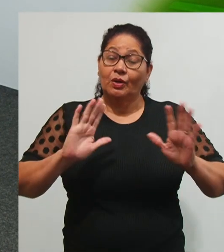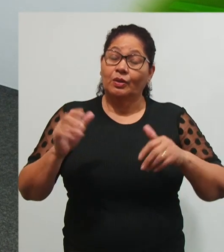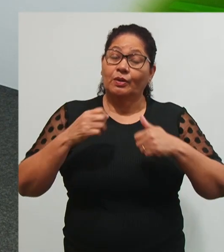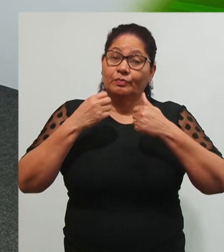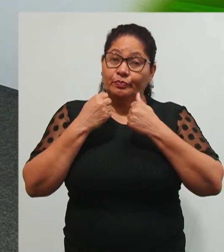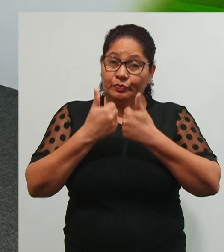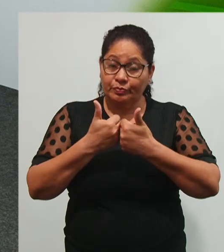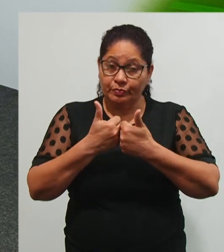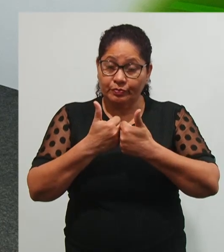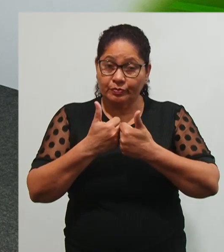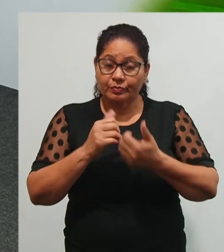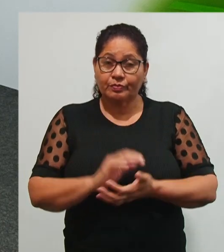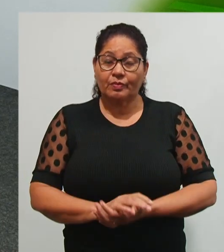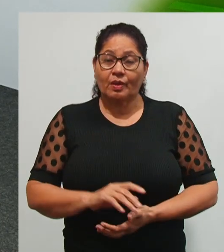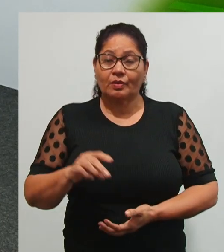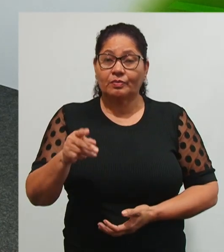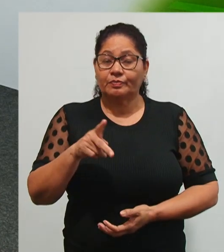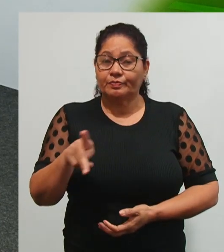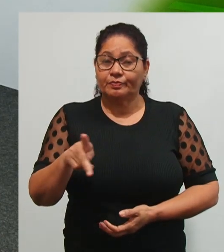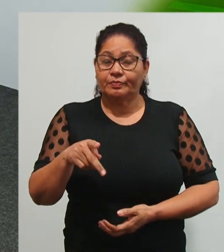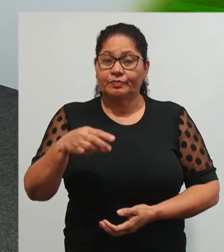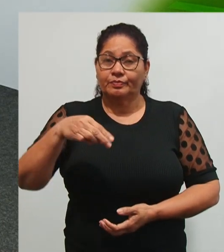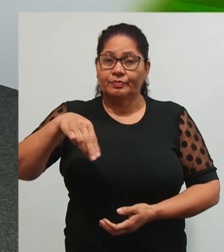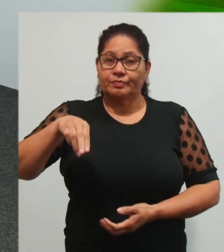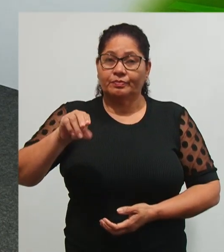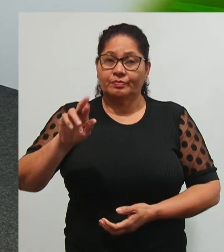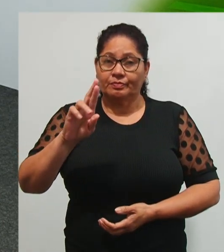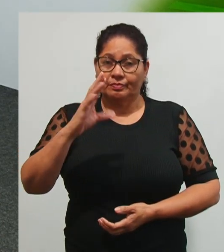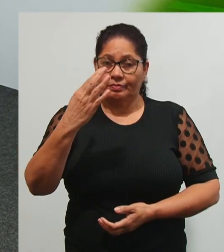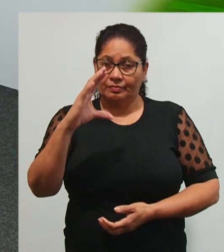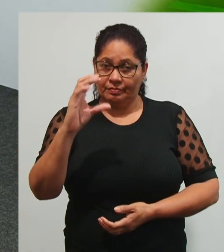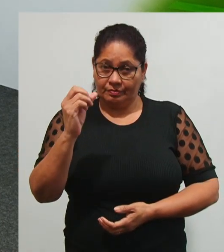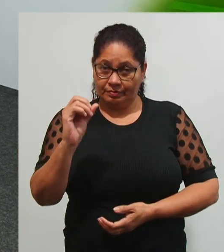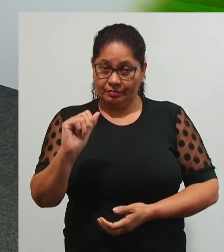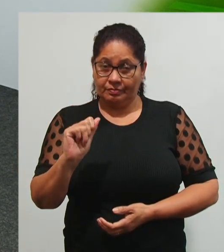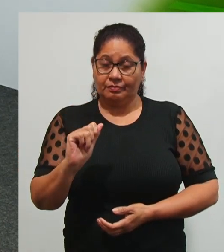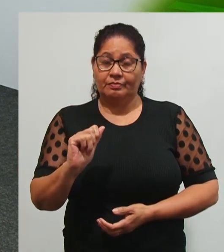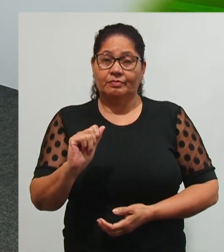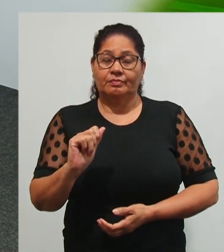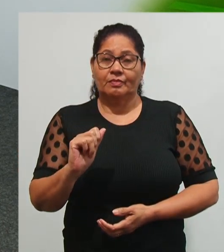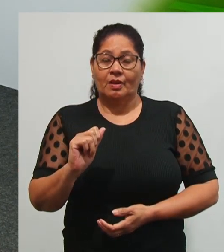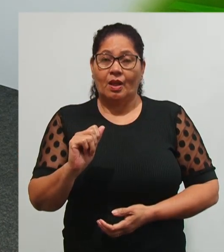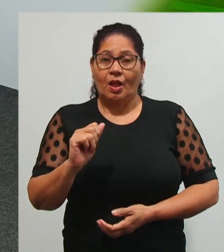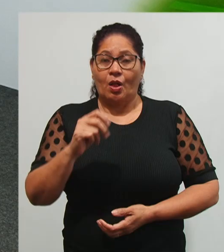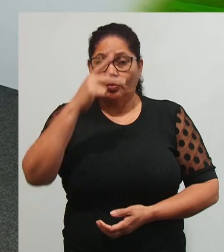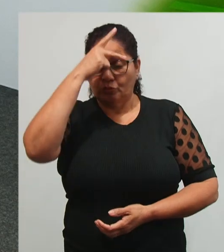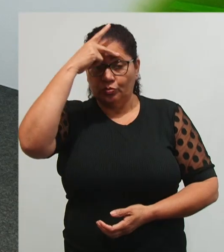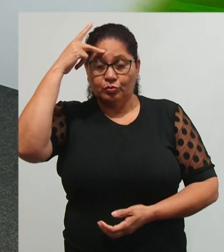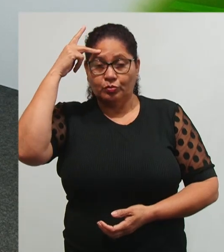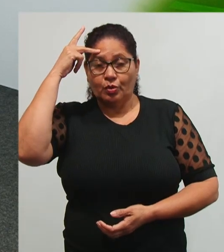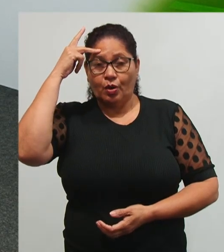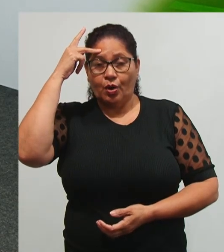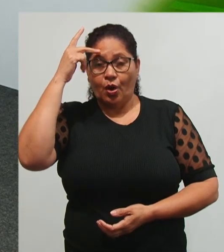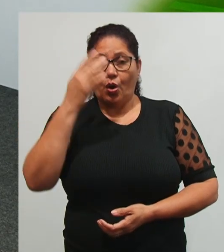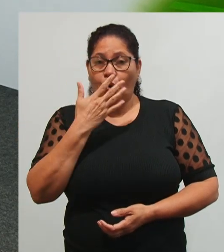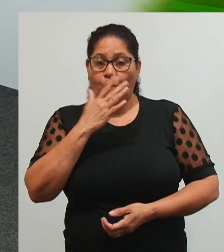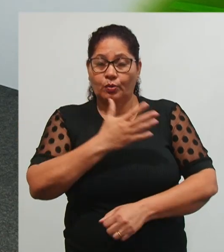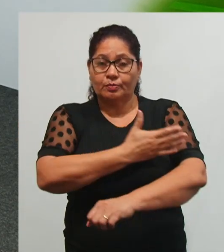Olá, tudo bem? Eu sou o professor Marcos Aurélio Borchardt, sou uma pessoa de cor